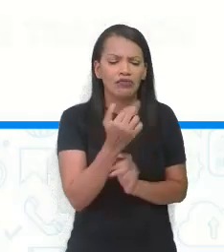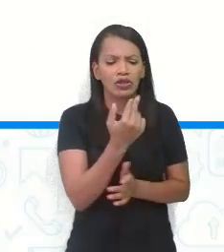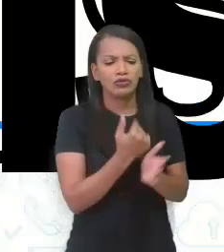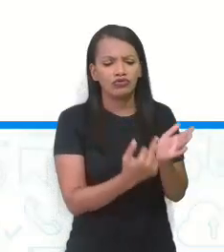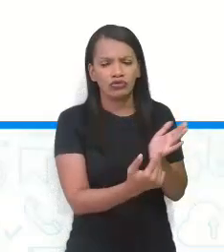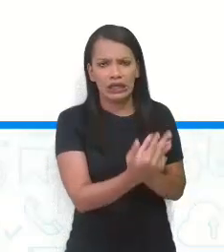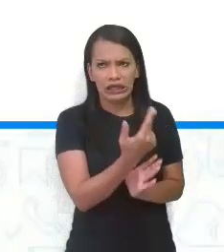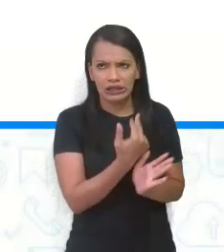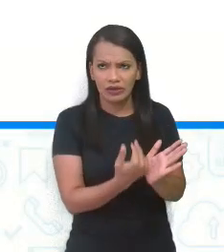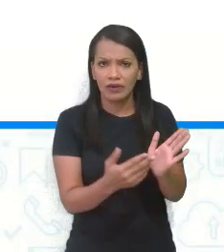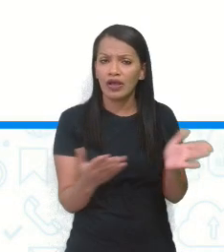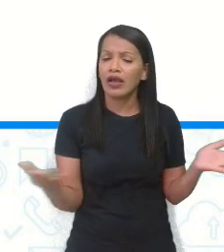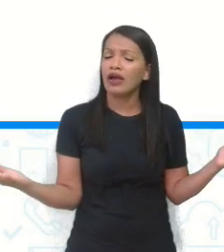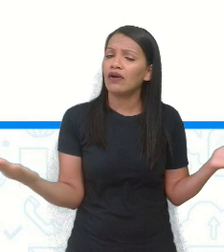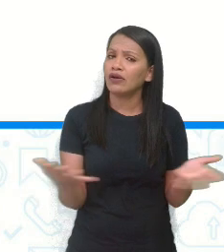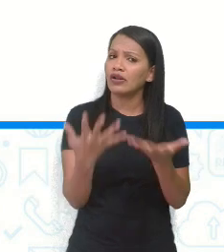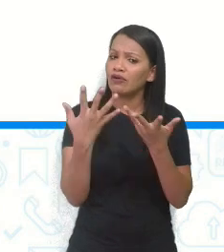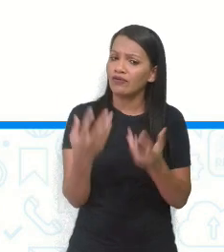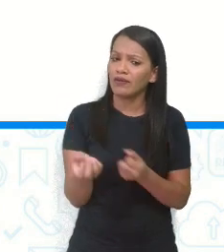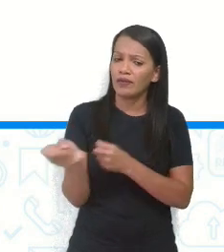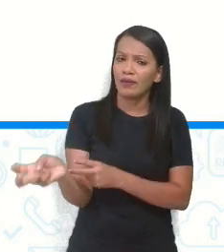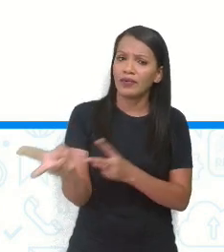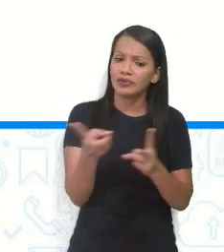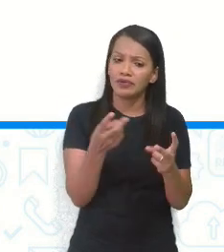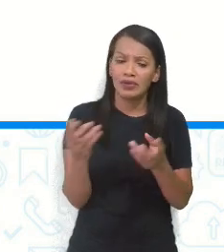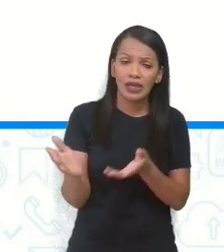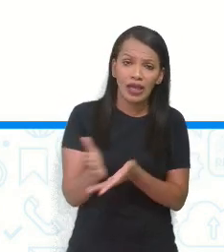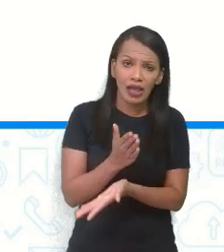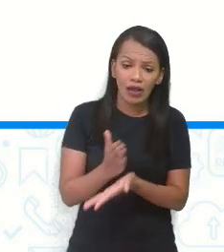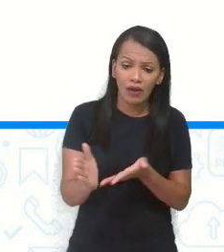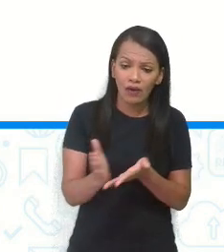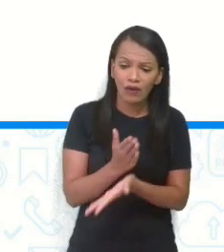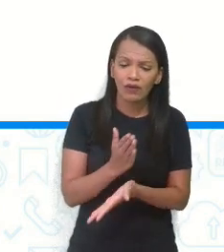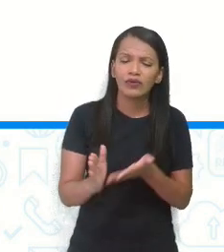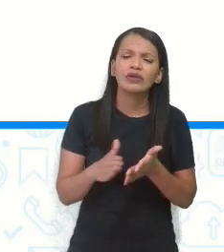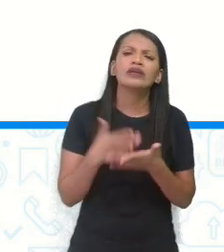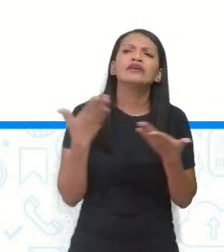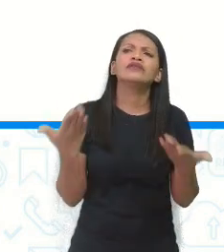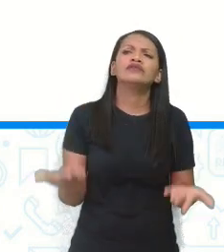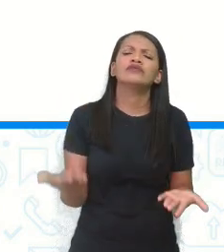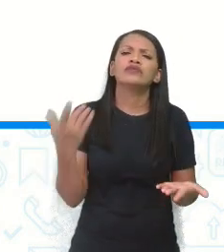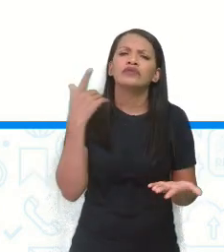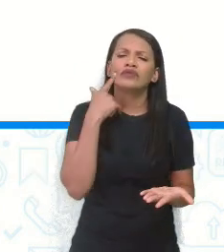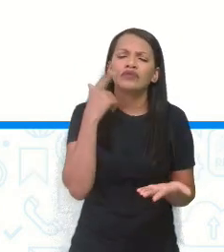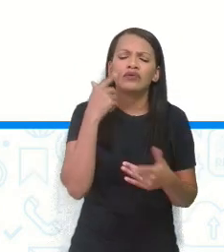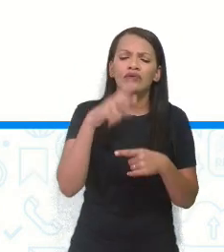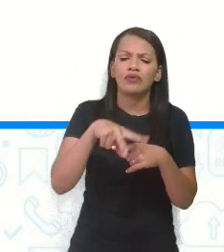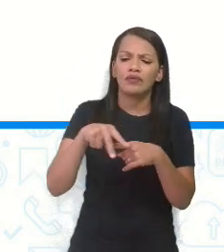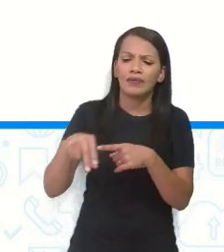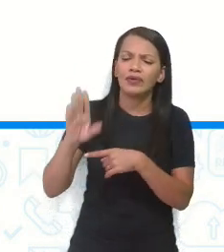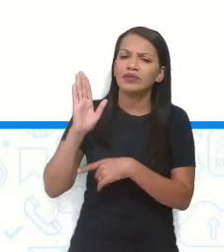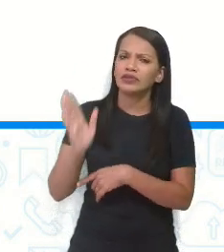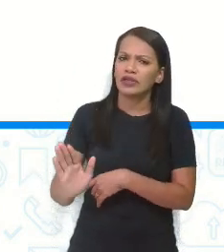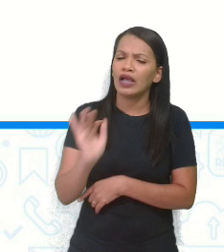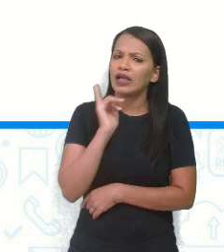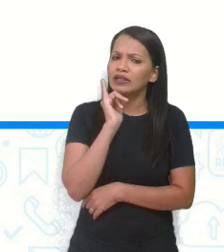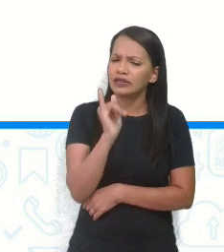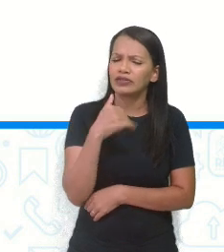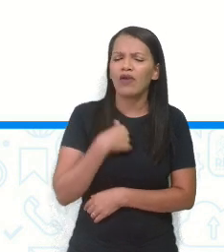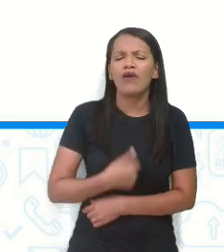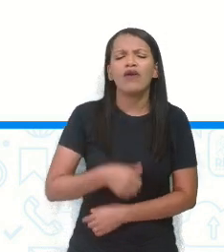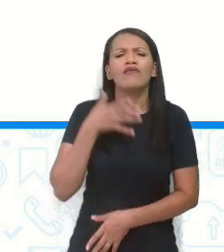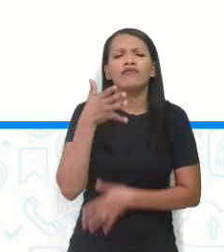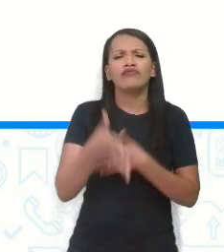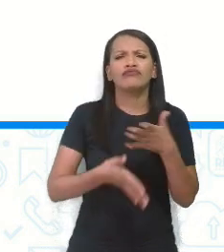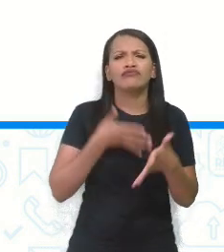Mas agora a gente vai observar alguns cordéis, tá? Para a gente tirar isso que eu já falei, não é? Falei tanto, mas